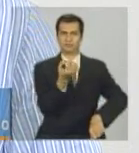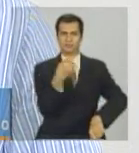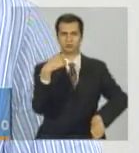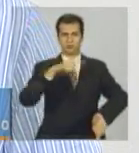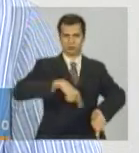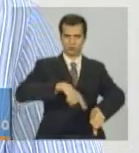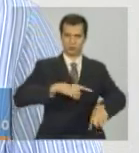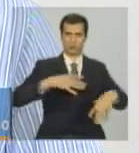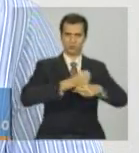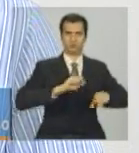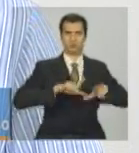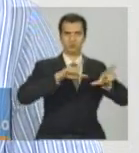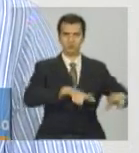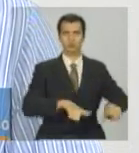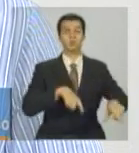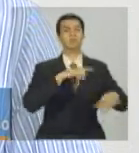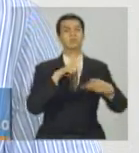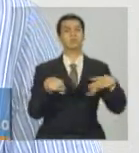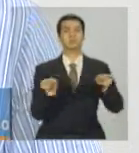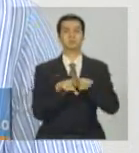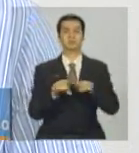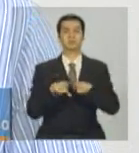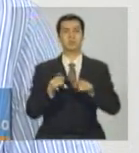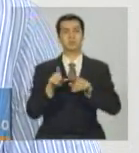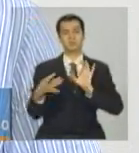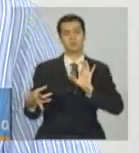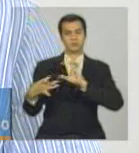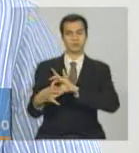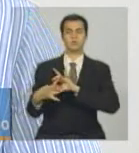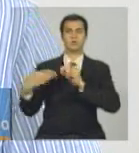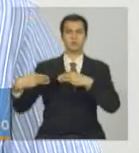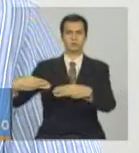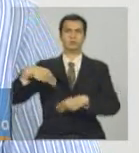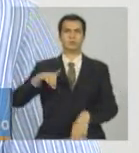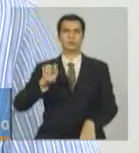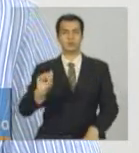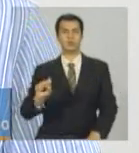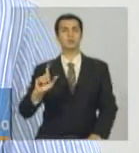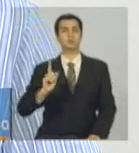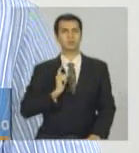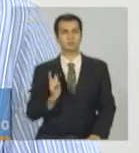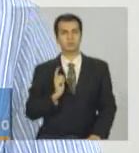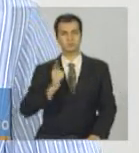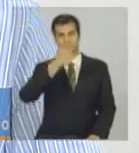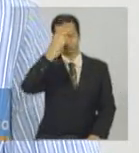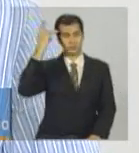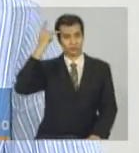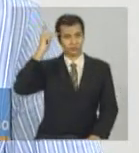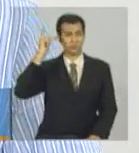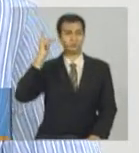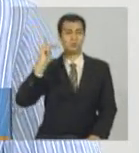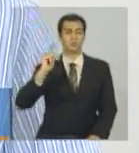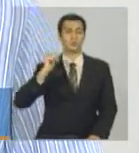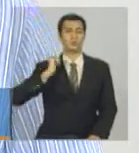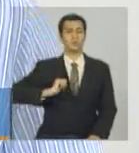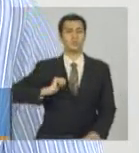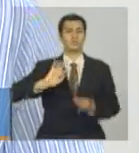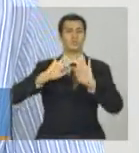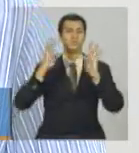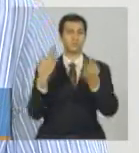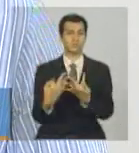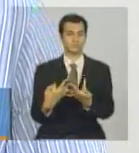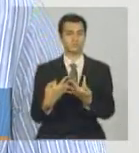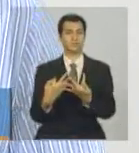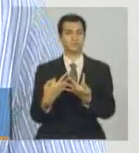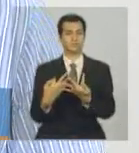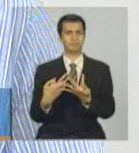com o MDS, uma oferta específica focalizada aos beneficiários do seguro-desemprego, do Bolsa Família. Então, o